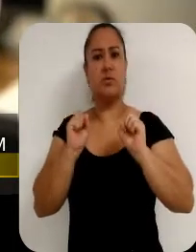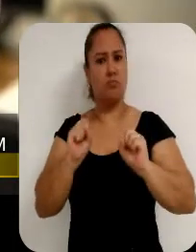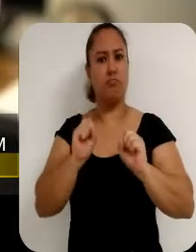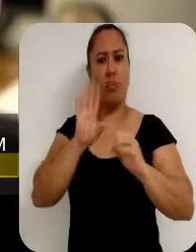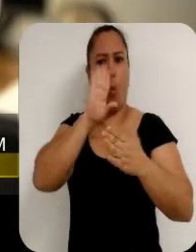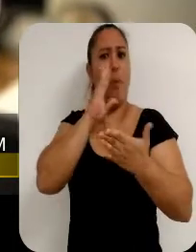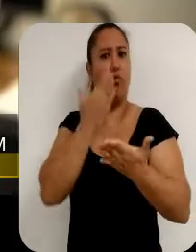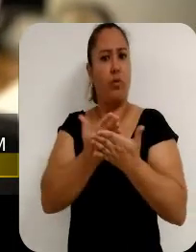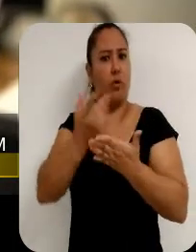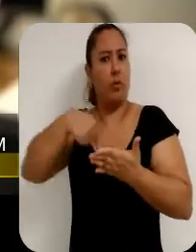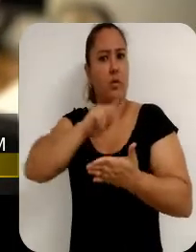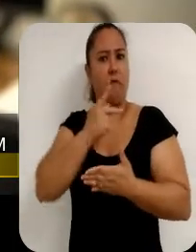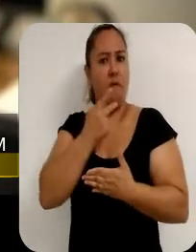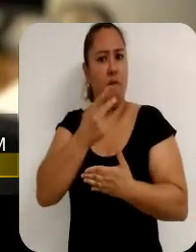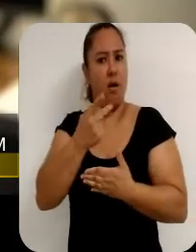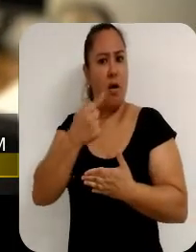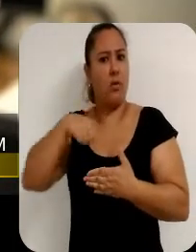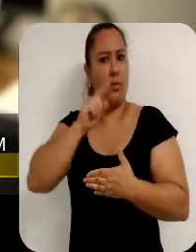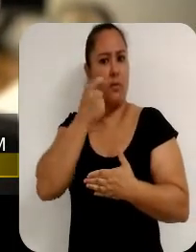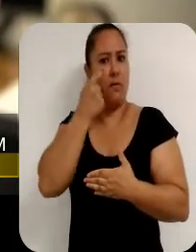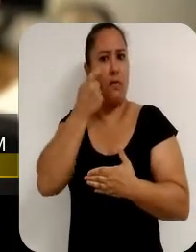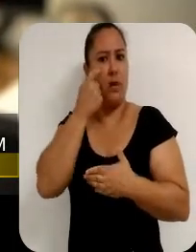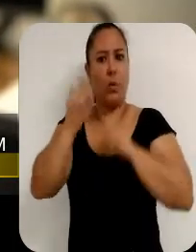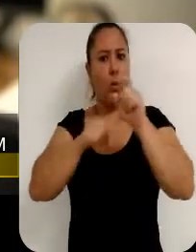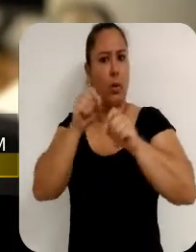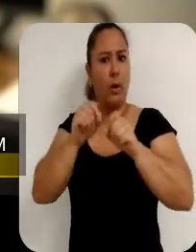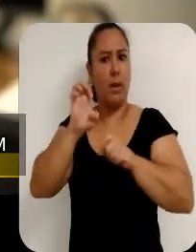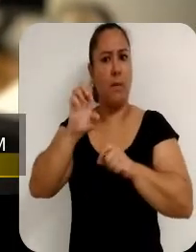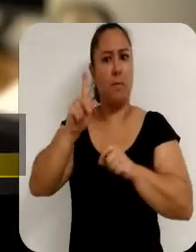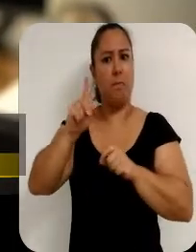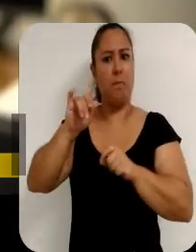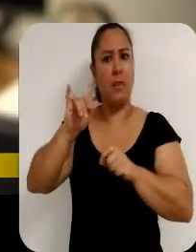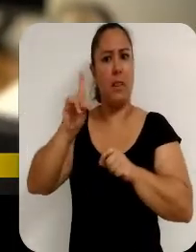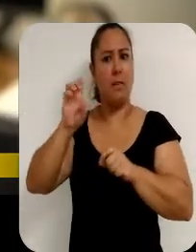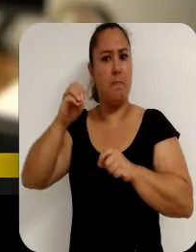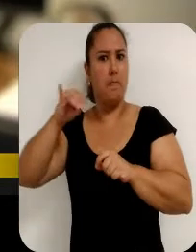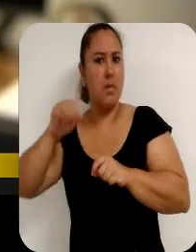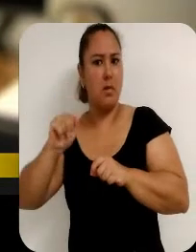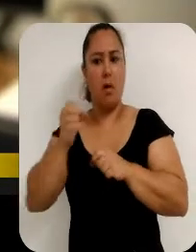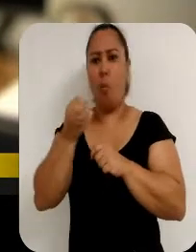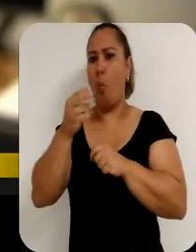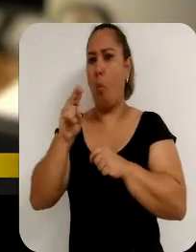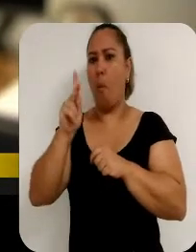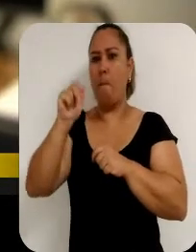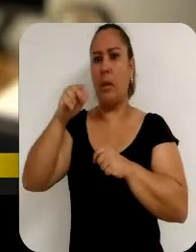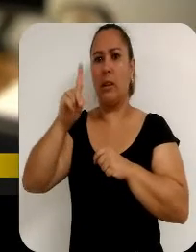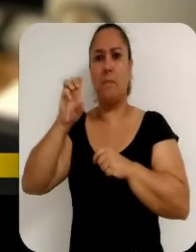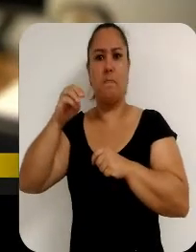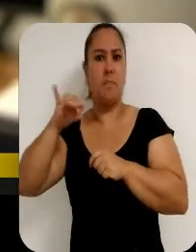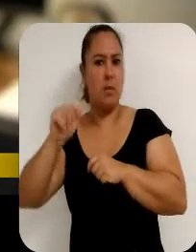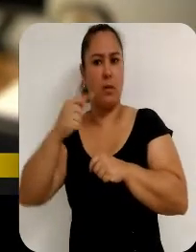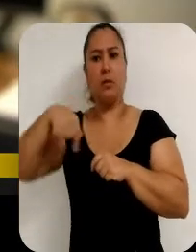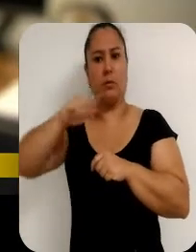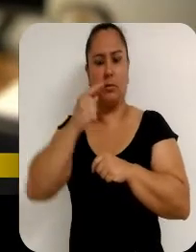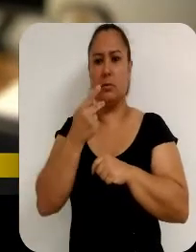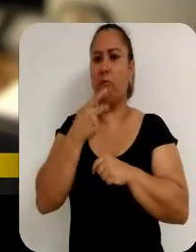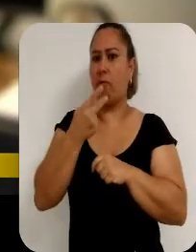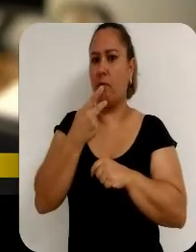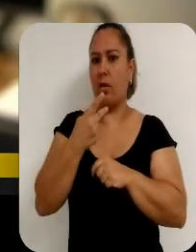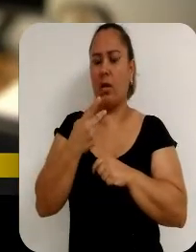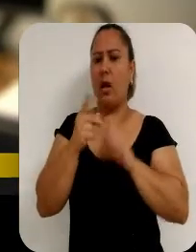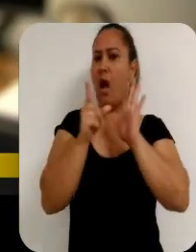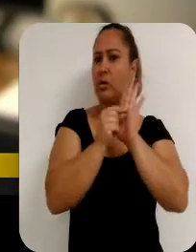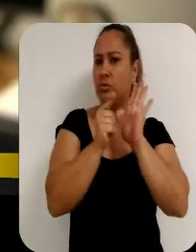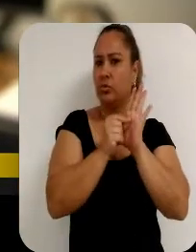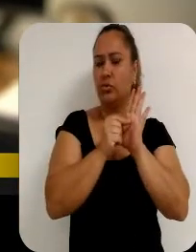prevê uma epidemia ou uma pandemia. O artigo de 2007 conclui assim: coronavírus são muito bem conhecidos por se misturarem